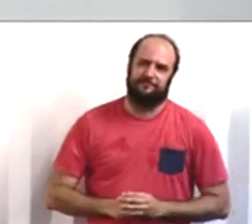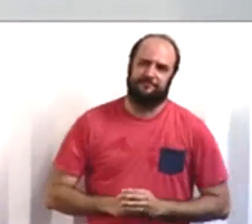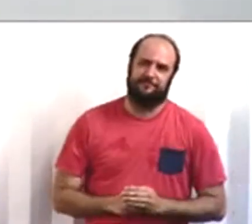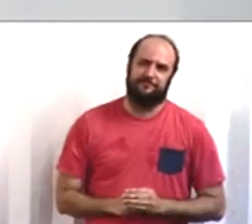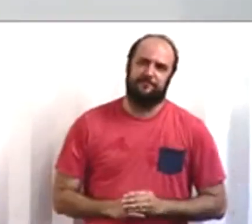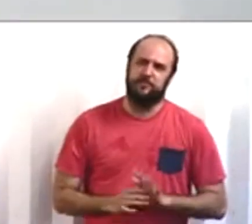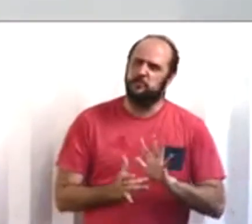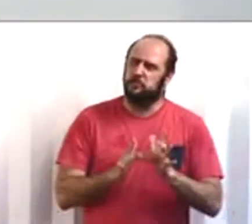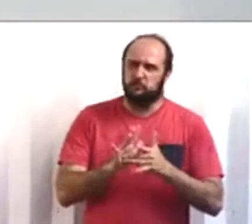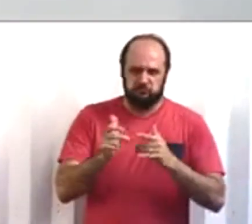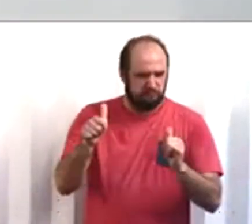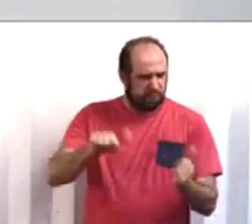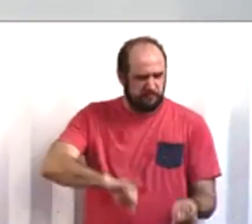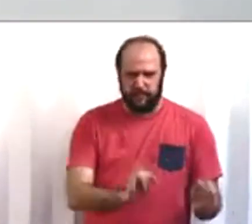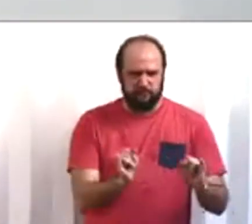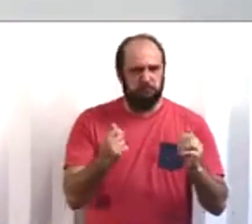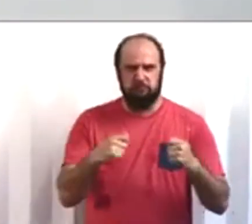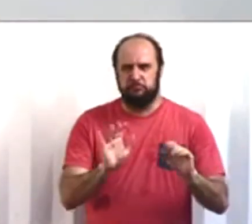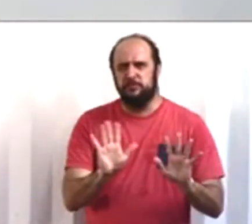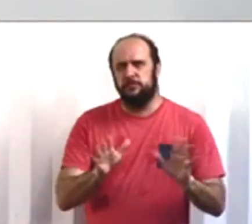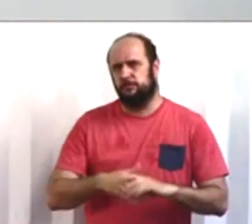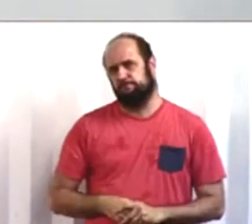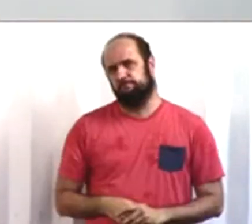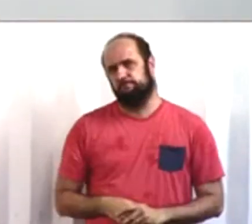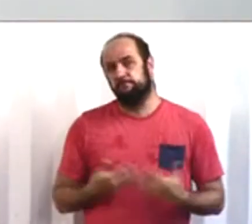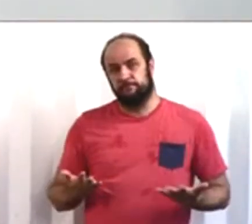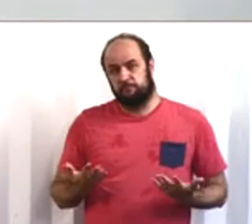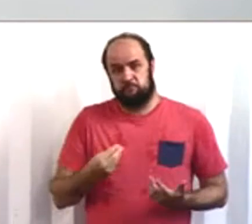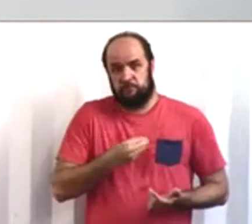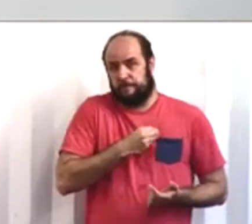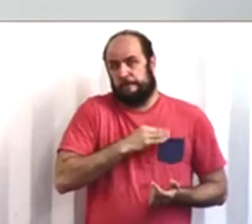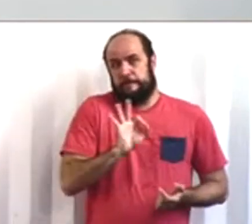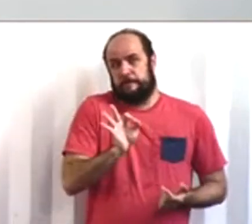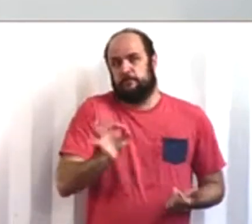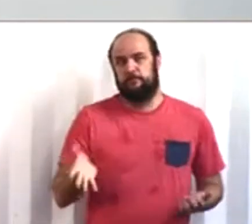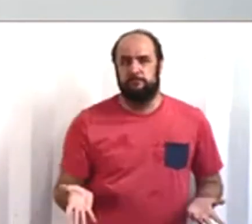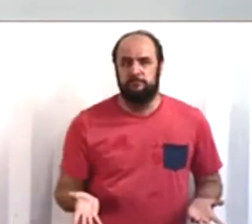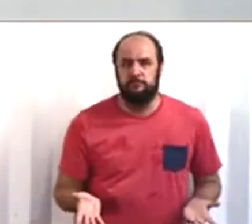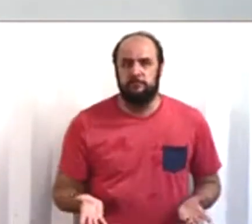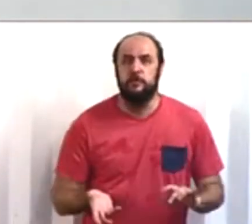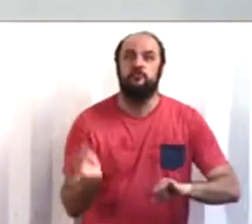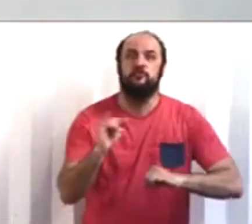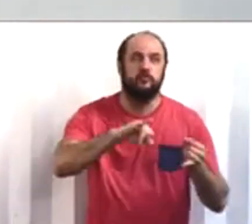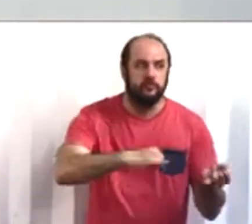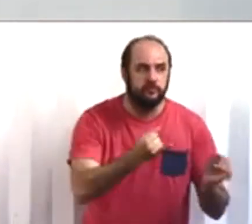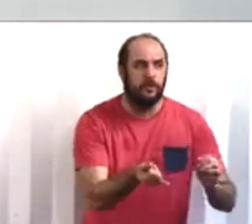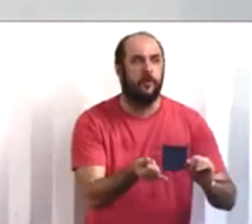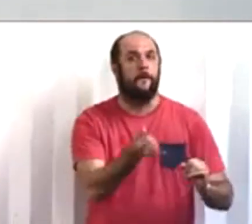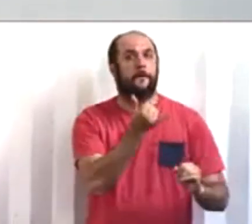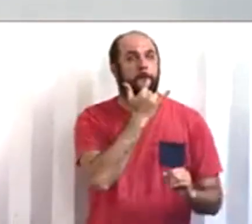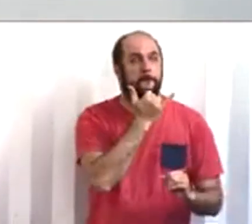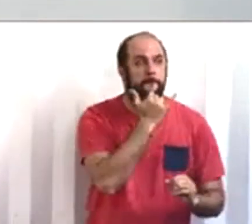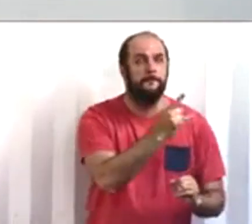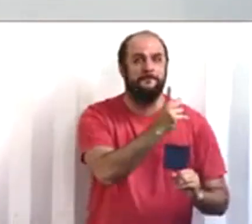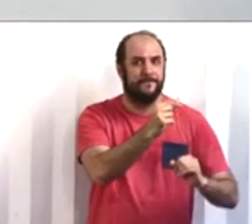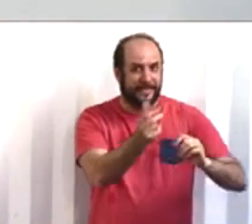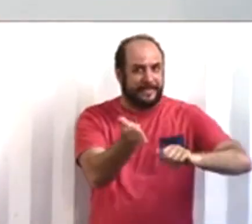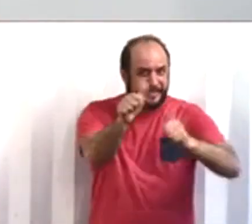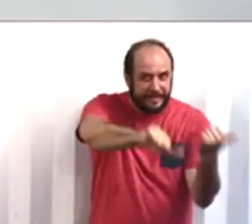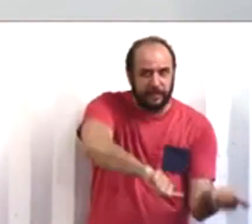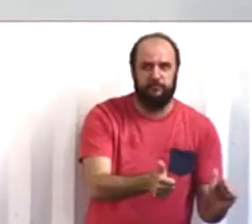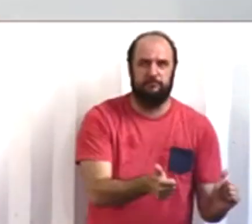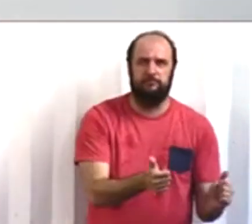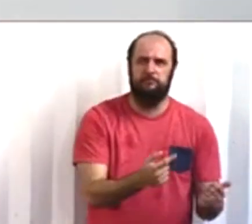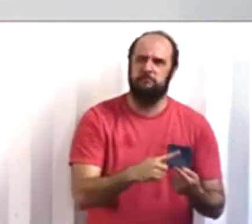não precisava ser batizado, meus irmãos. O Senhor Jesus Cristo não tinha pecado. João batizava para a remissão de pecados. Jesus não era um